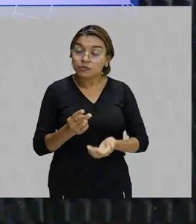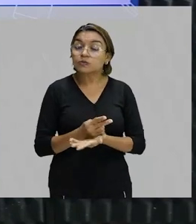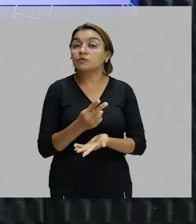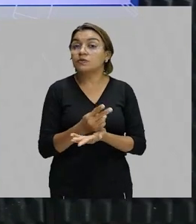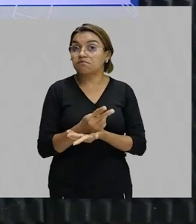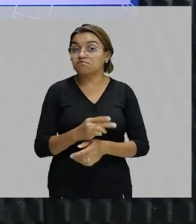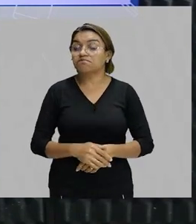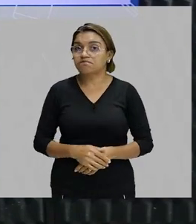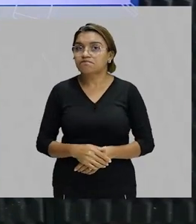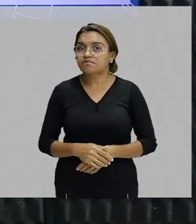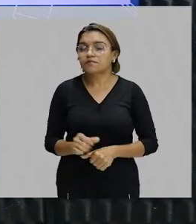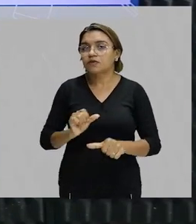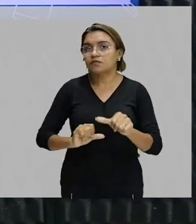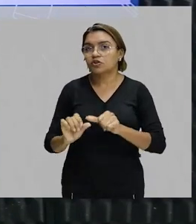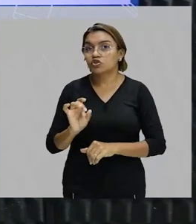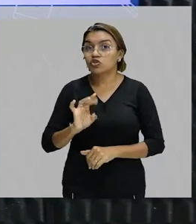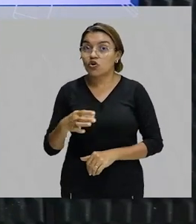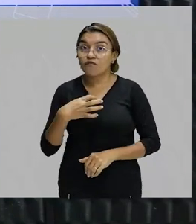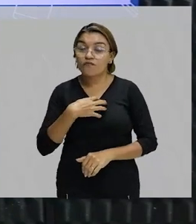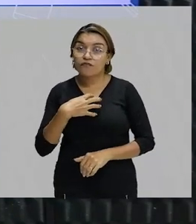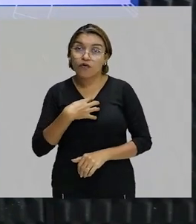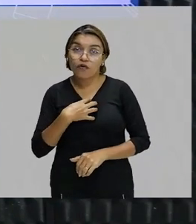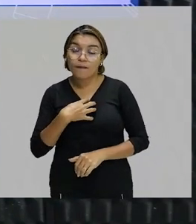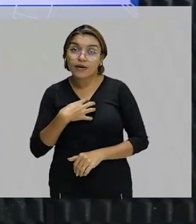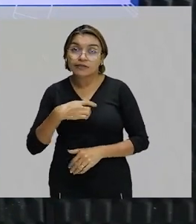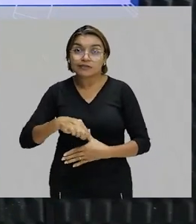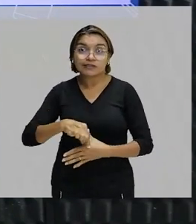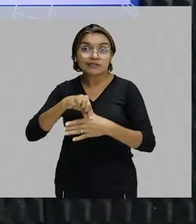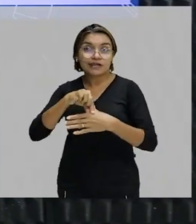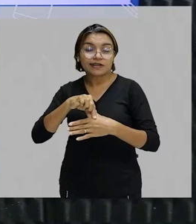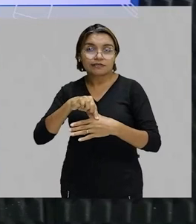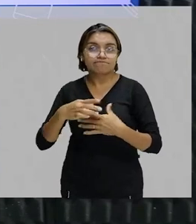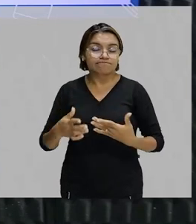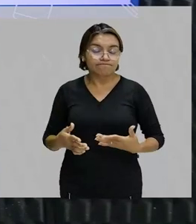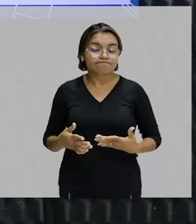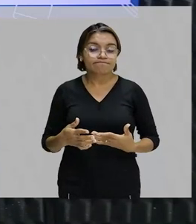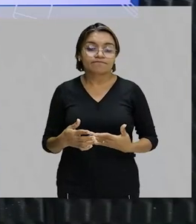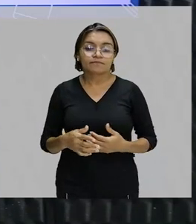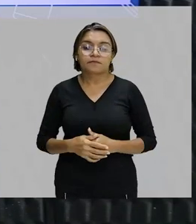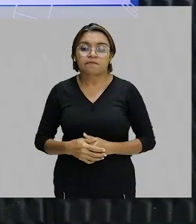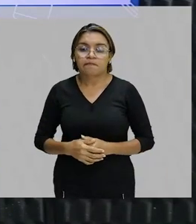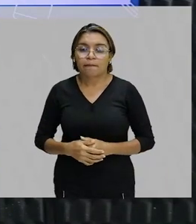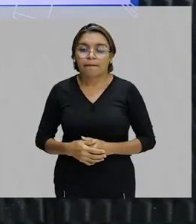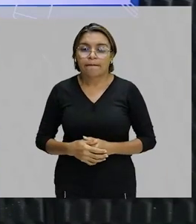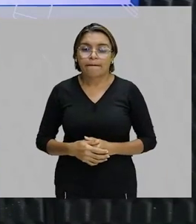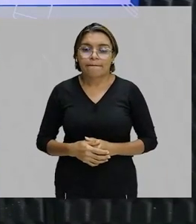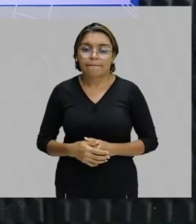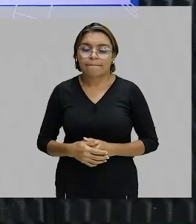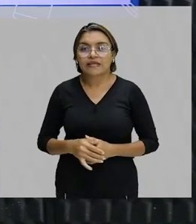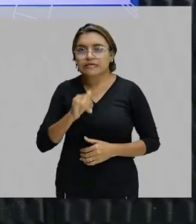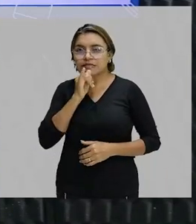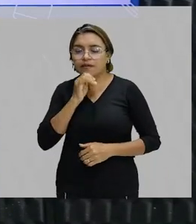mantidos mudando apenas sua forma de gestão desconcentrando os das mãos do